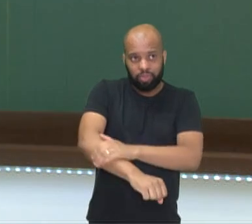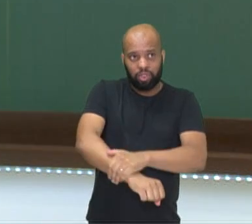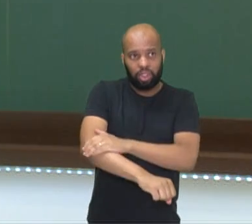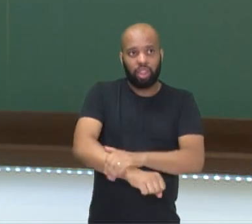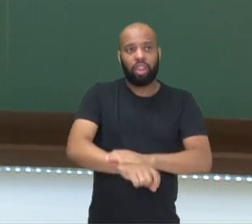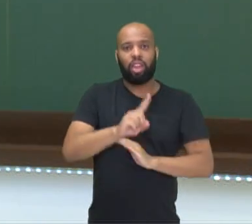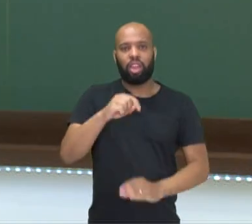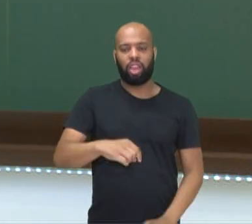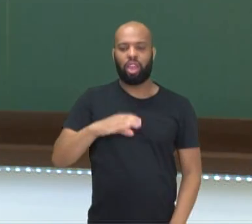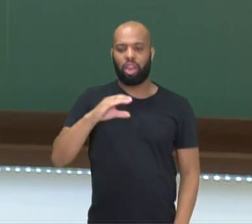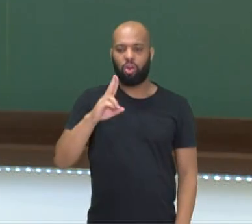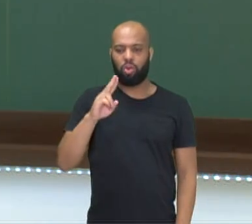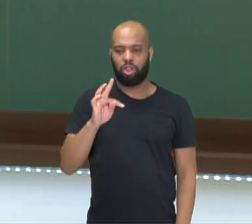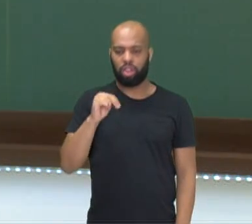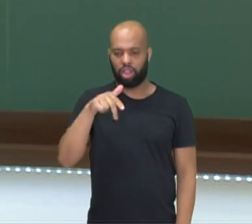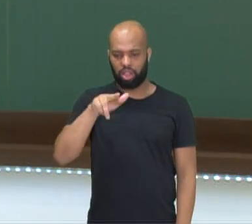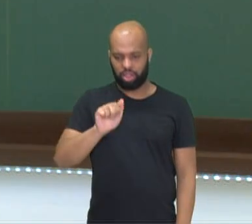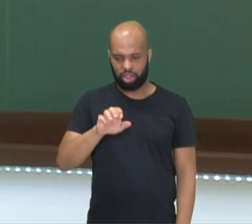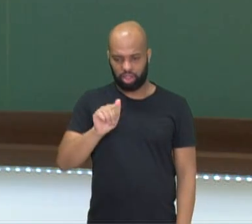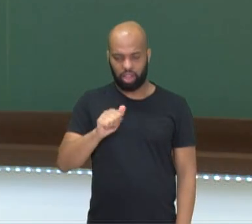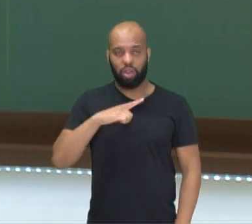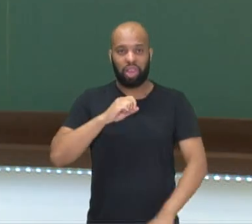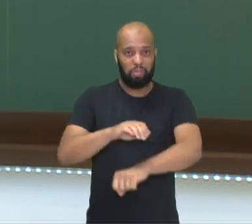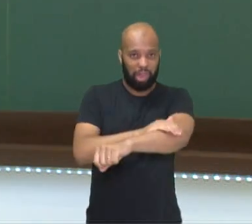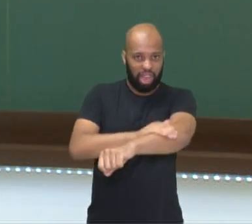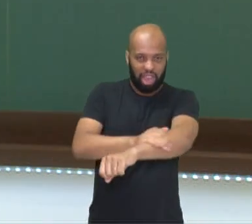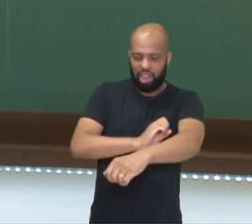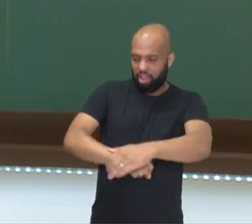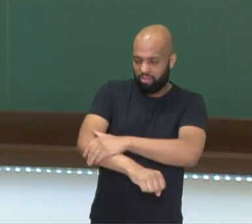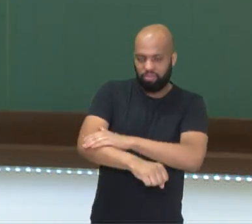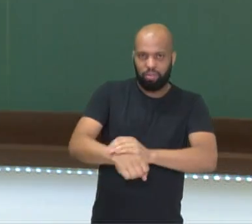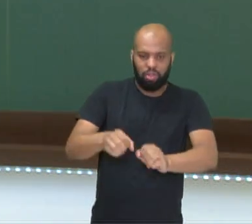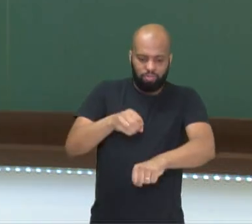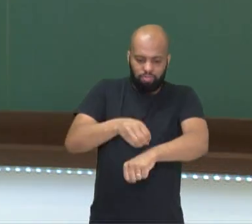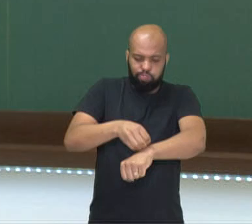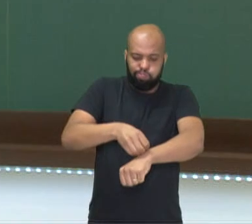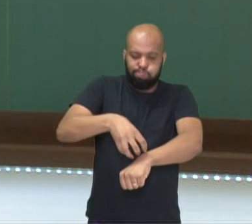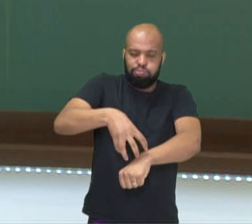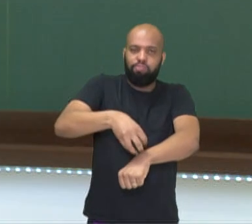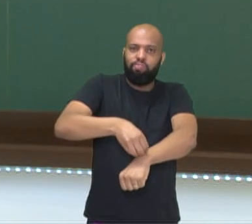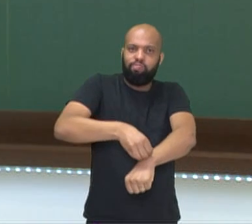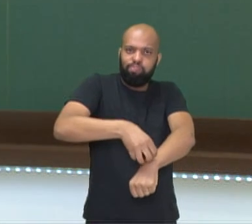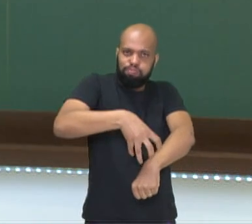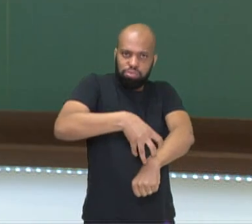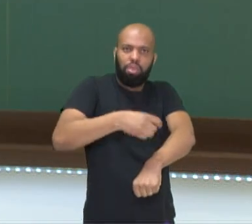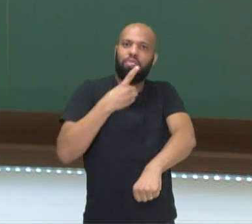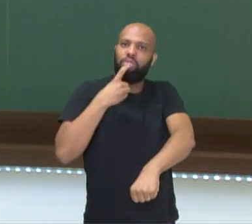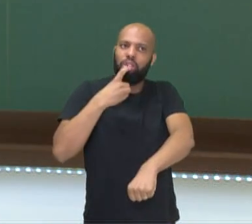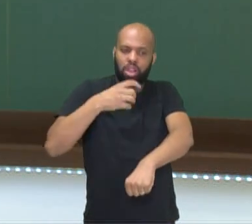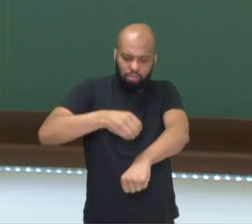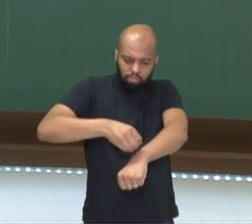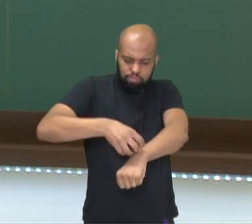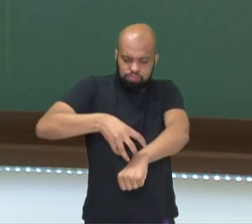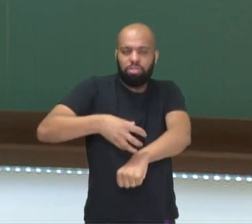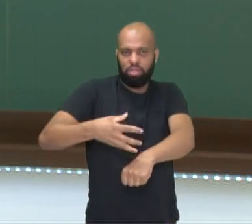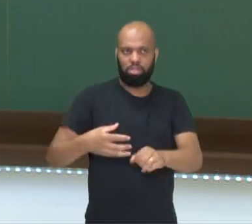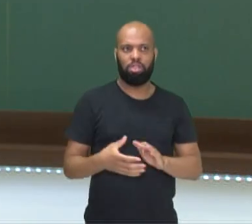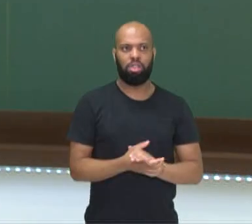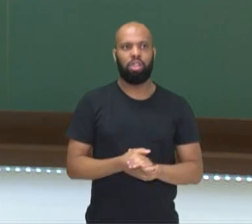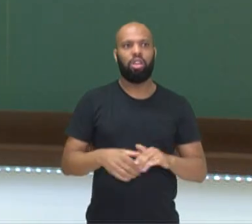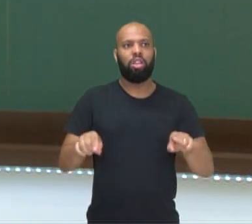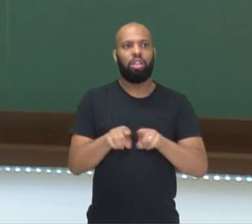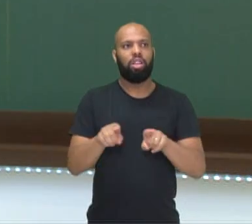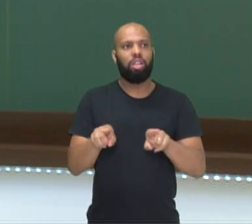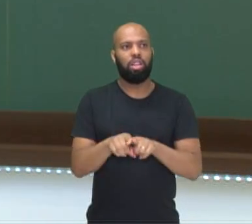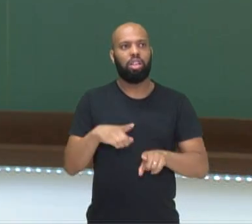então, inchaços, edemas, vermelhidão na pele, a pessoa é